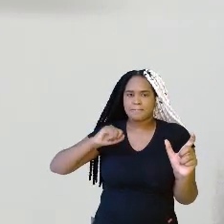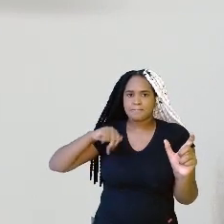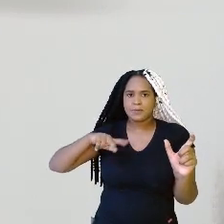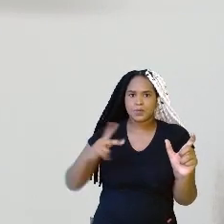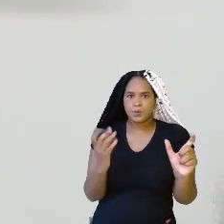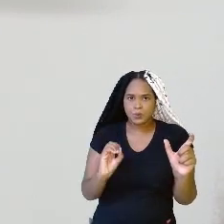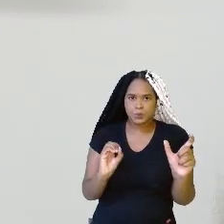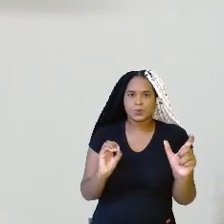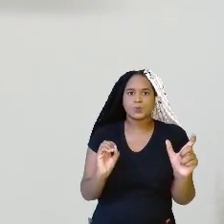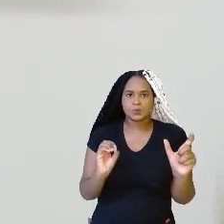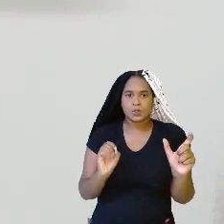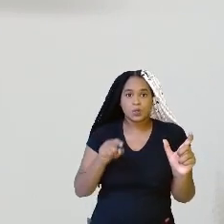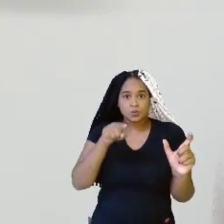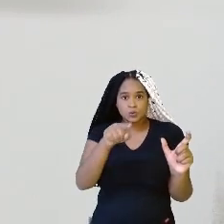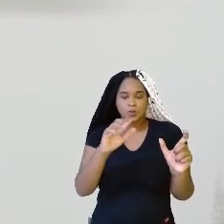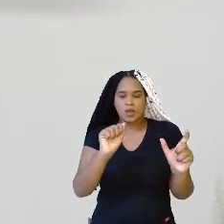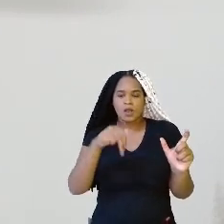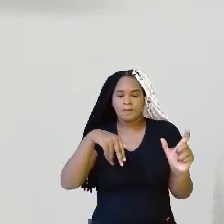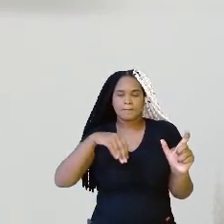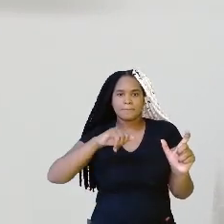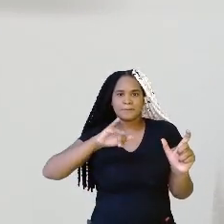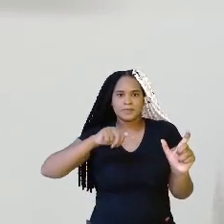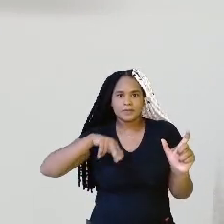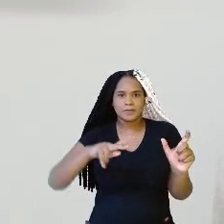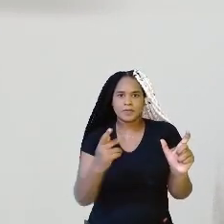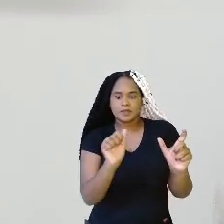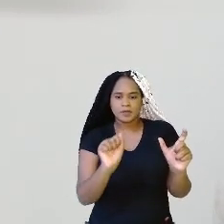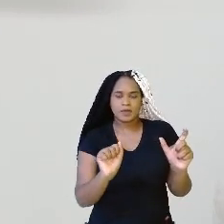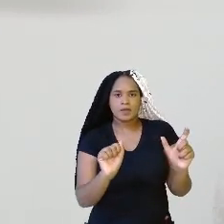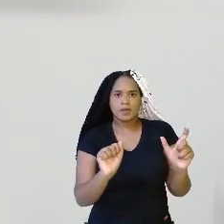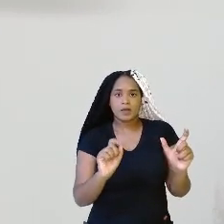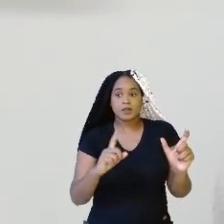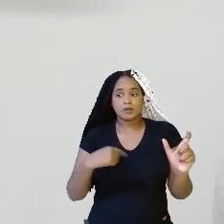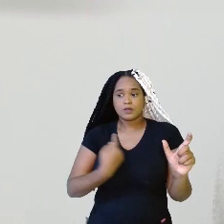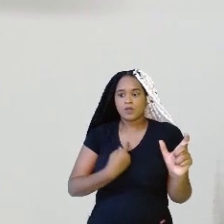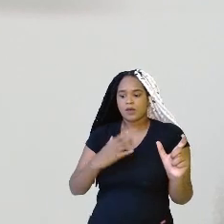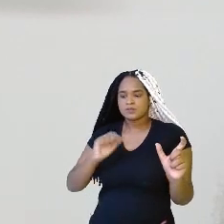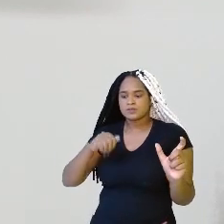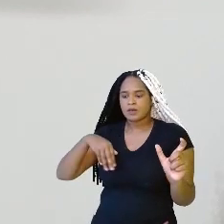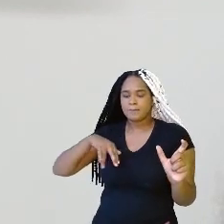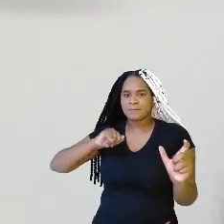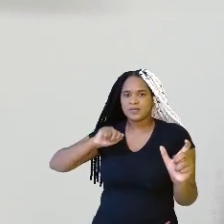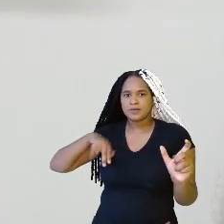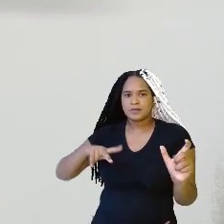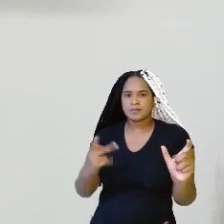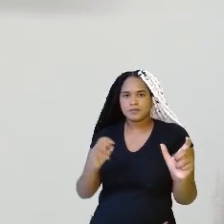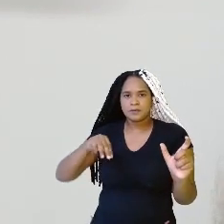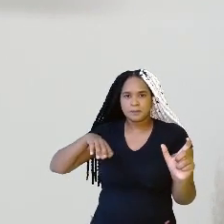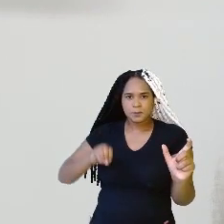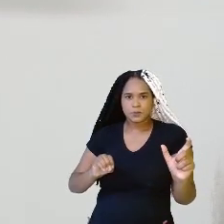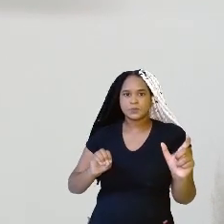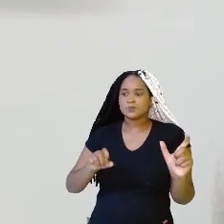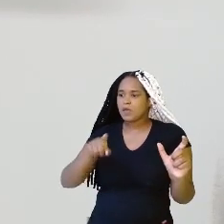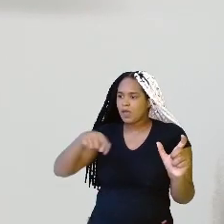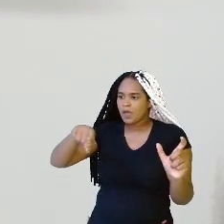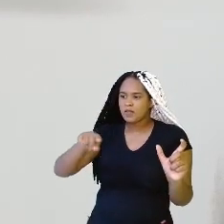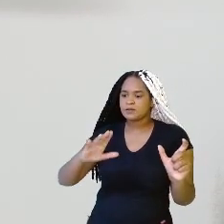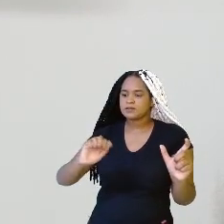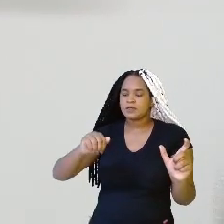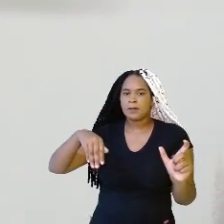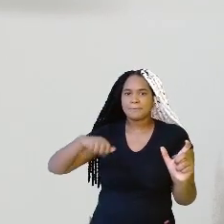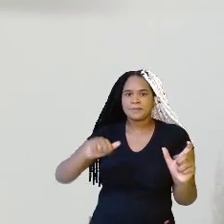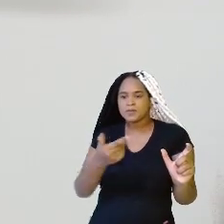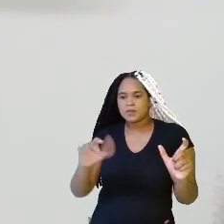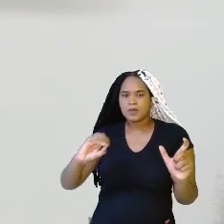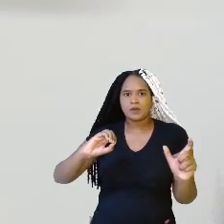Eu caminho, tu caminhas, ele caminha. Nós caminhamos, vós caminhais, eles caminham.